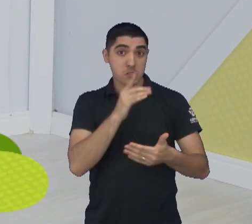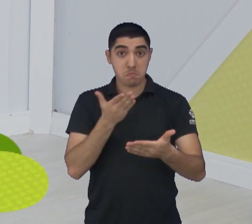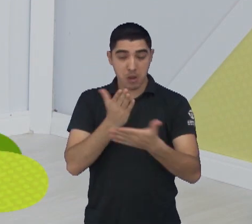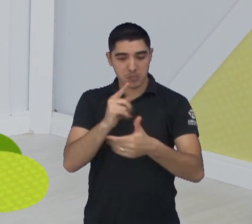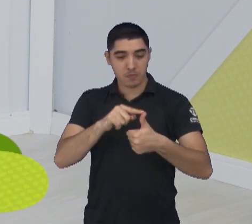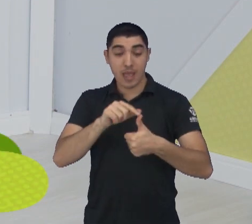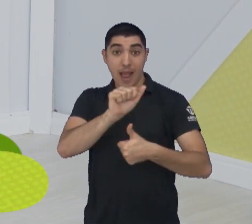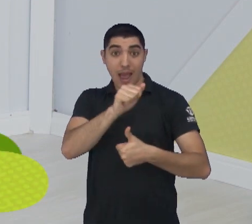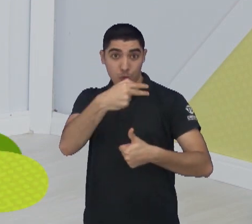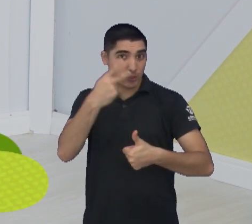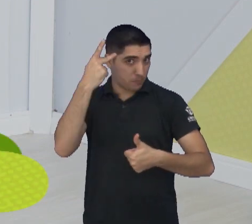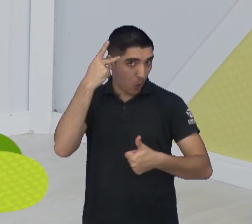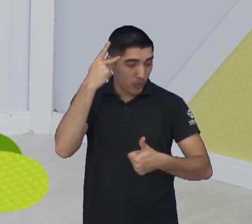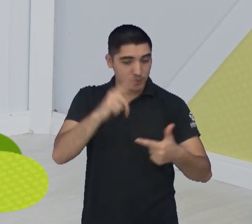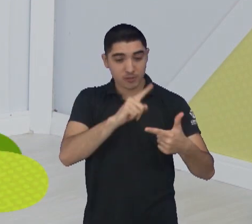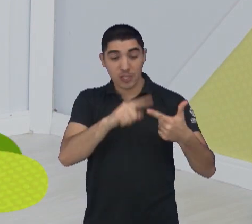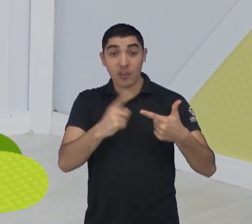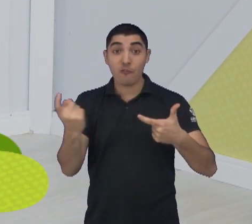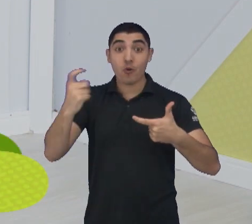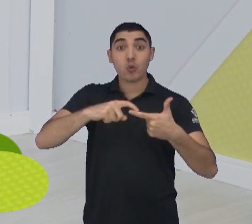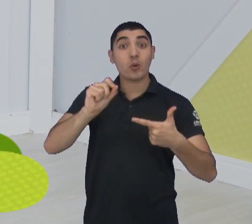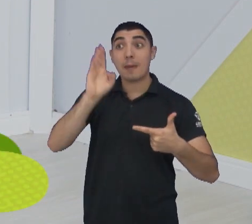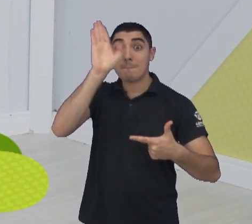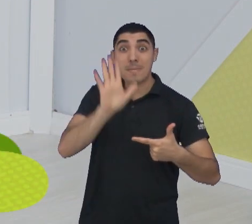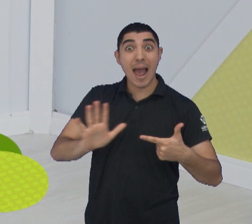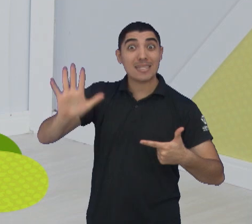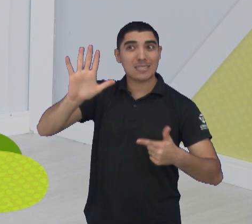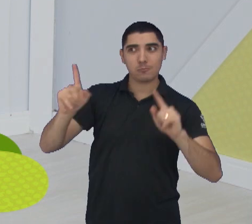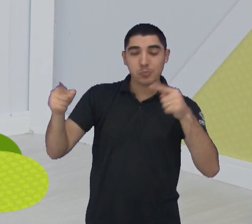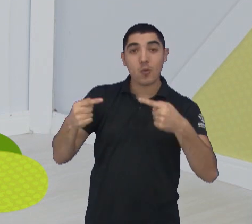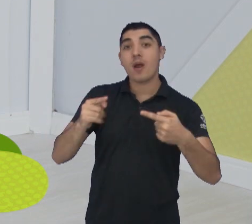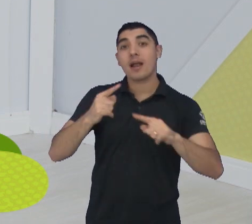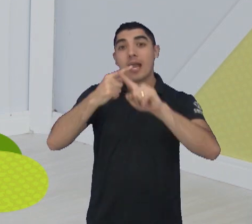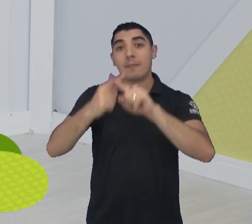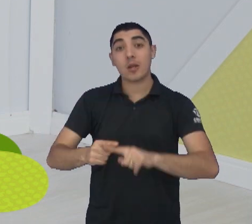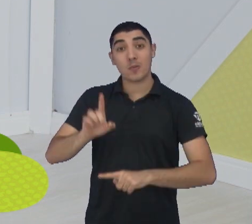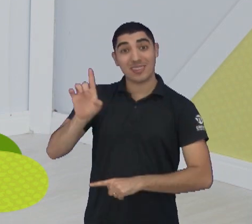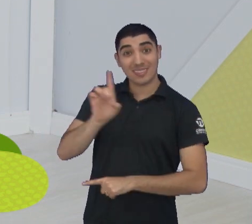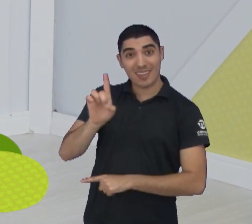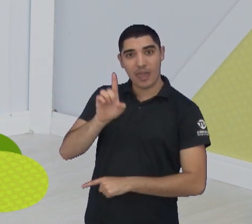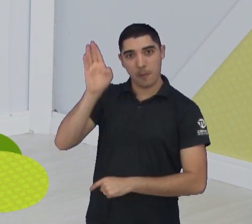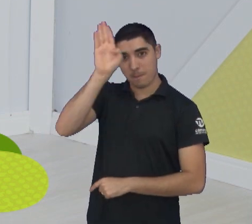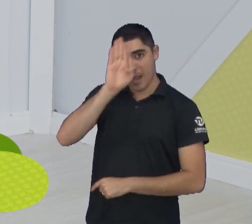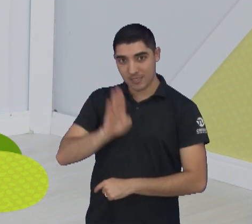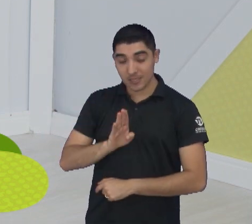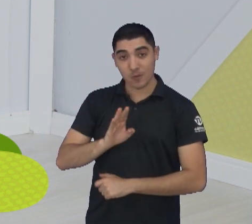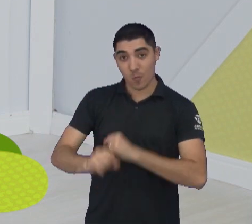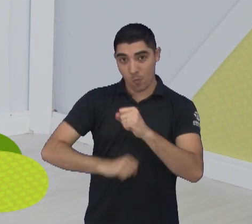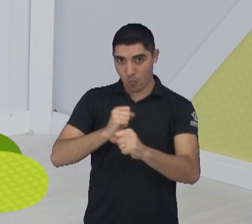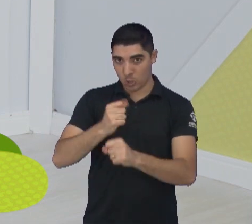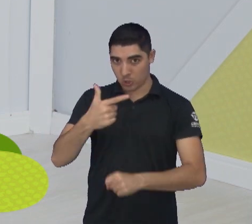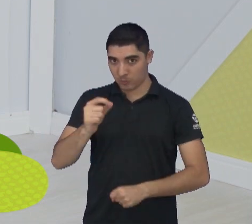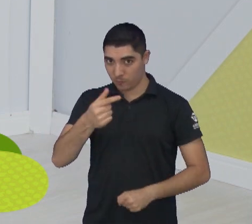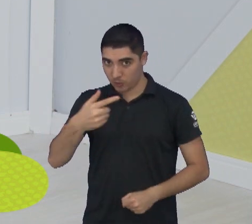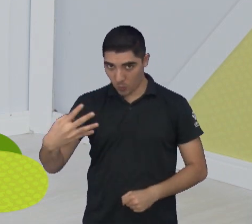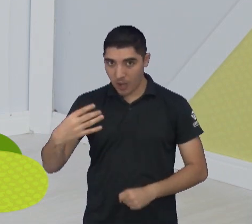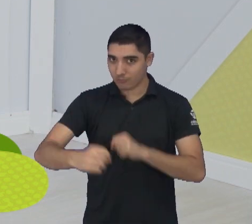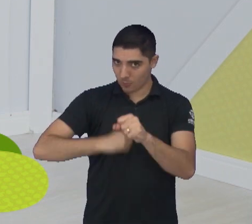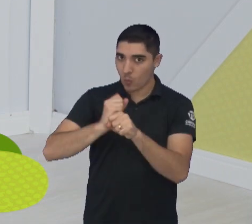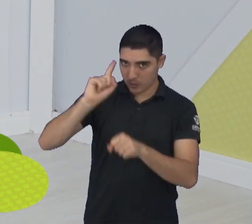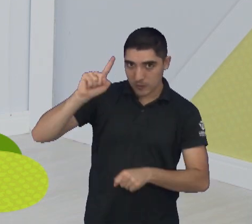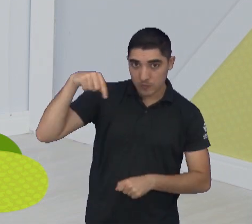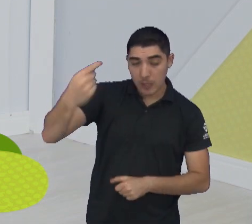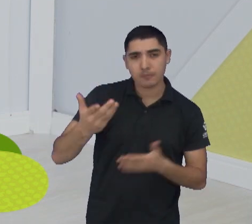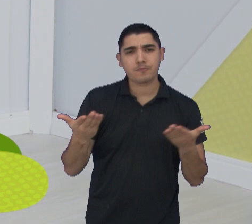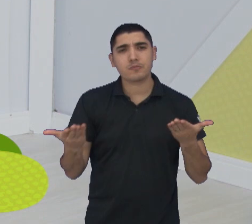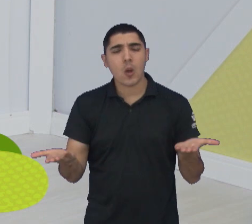Série A2 e também o retorno ao cenário nacional. Vai disputar aí a Série D do Campeonato Brasileiro em 2024. E as conversas de